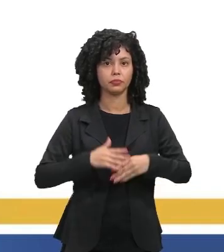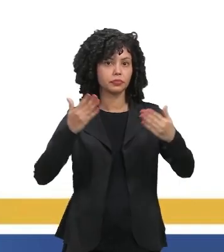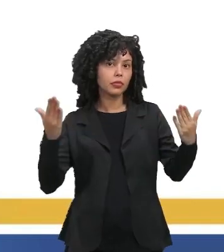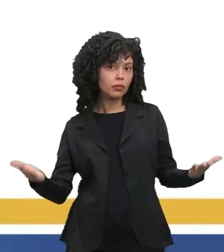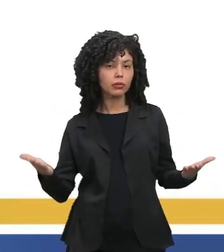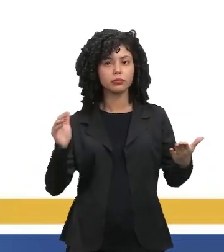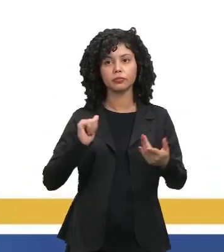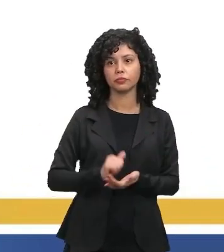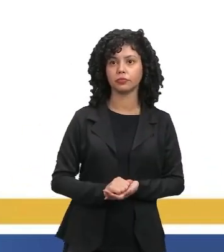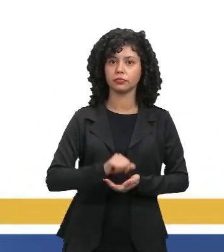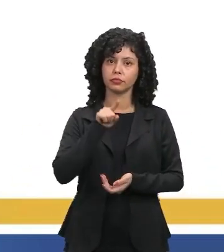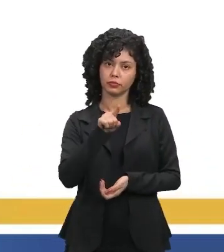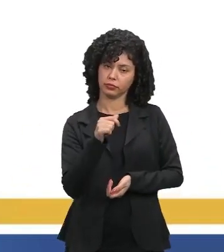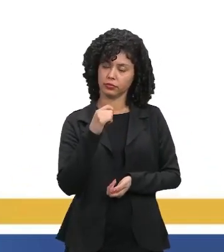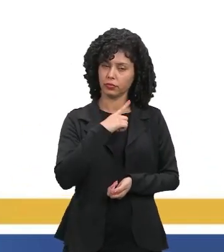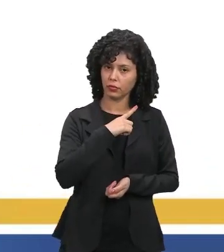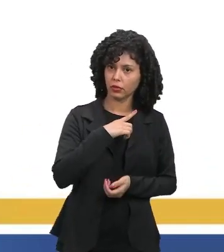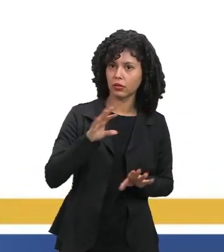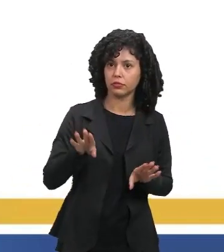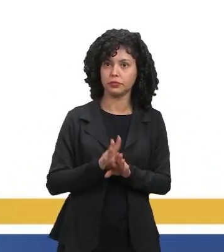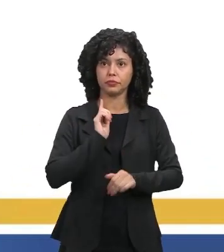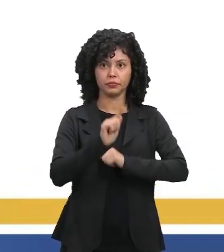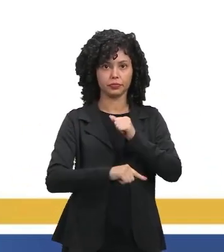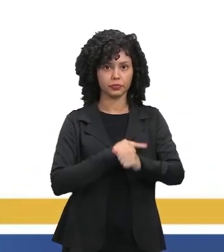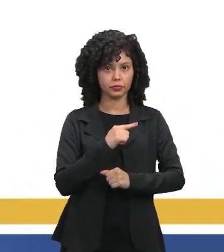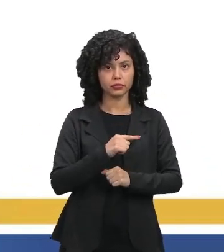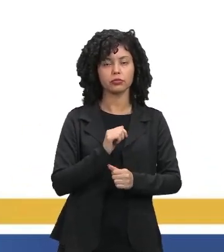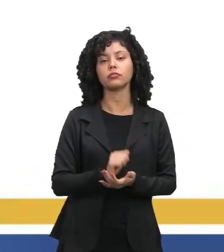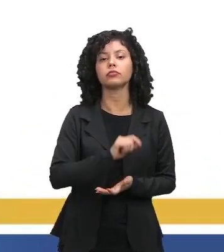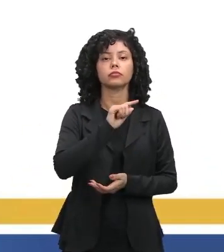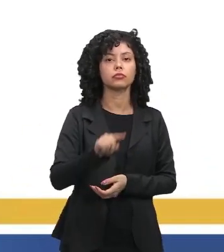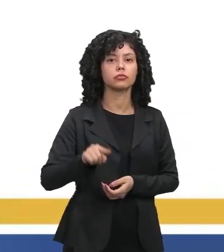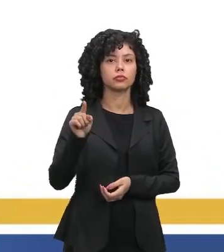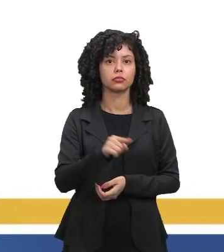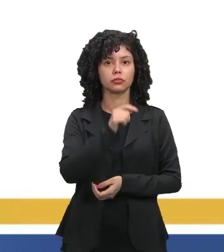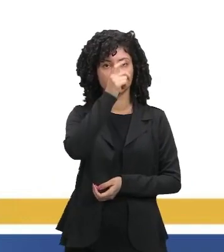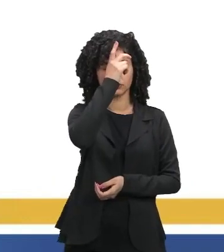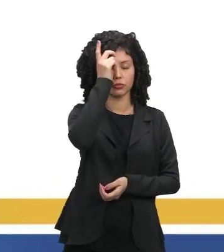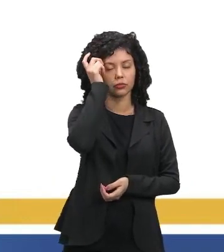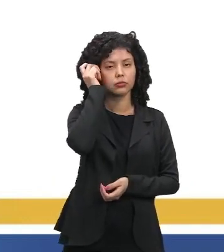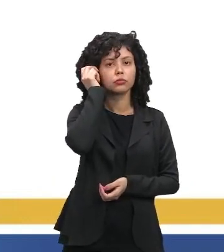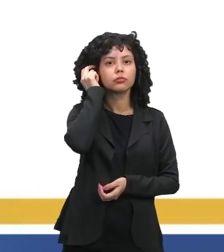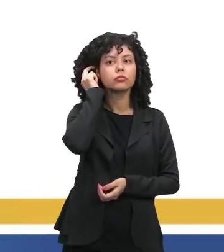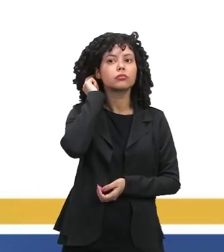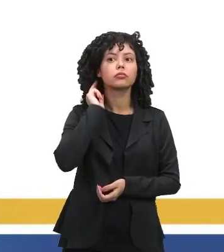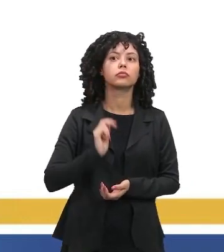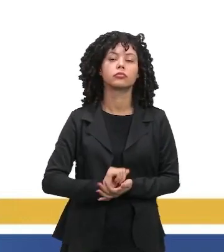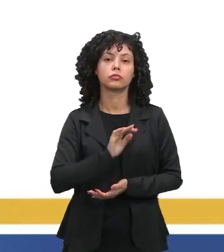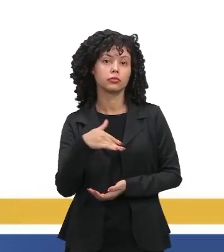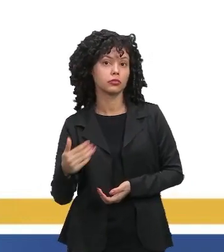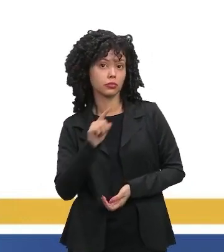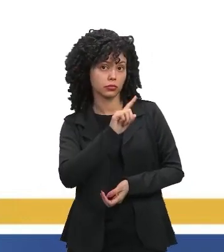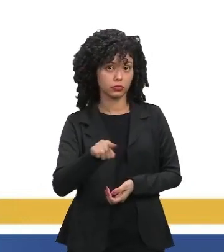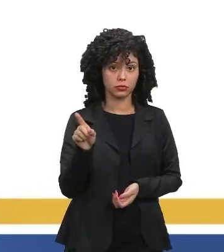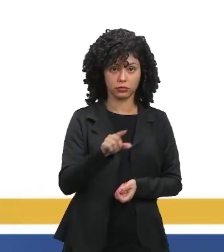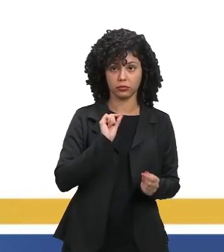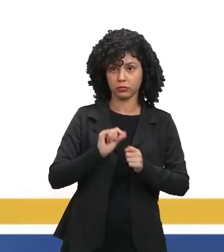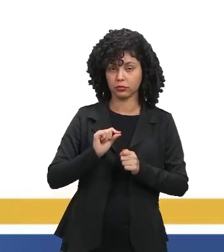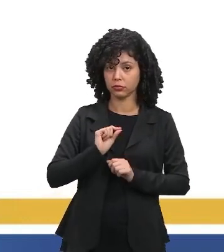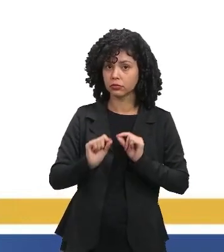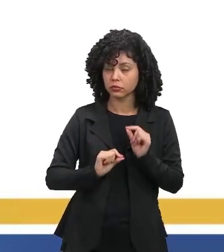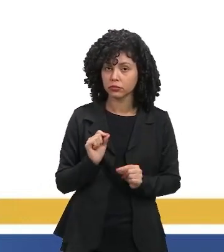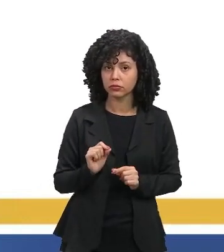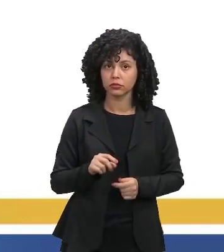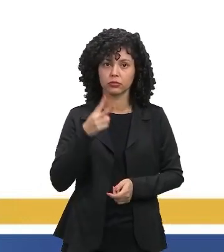Então, isso vale para átomos nêutrons. Nêutrons, desculpa. E quando ele não está neutro? Aí nós vamos ver